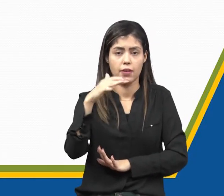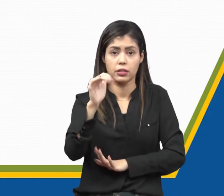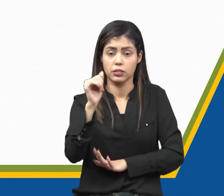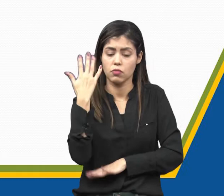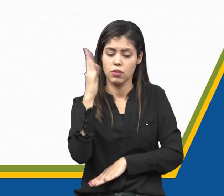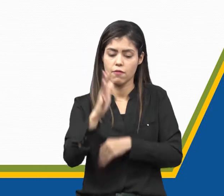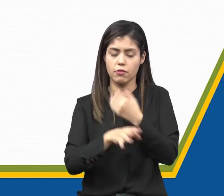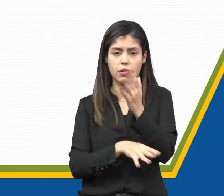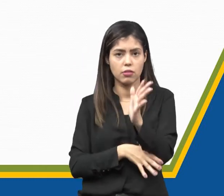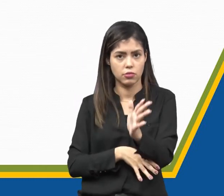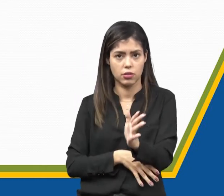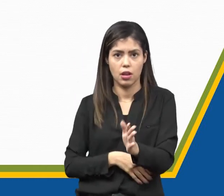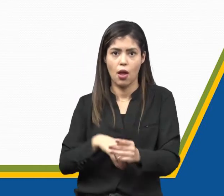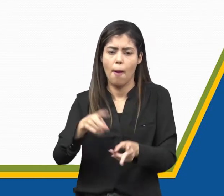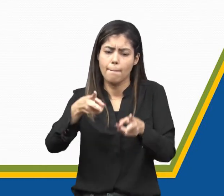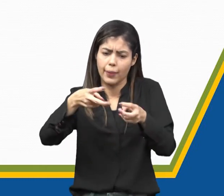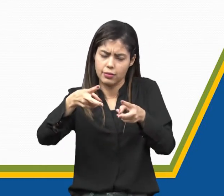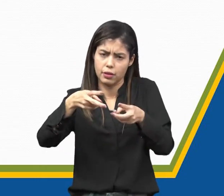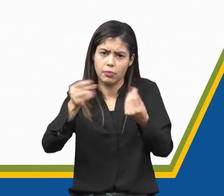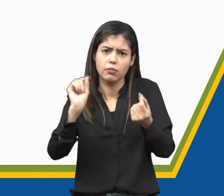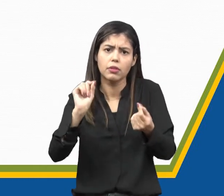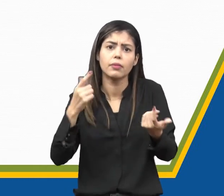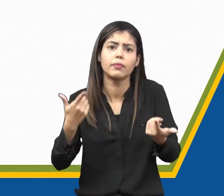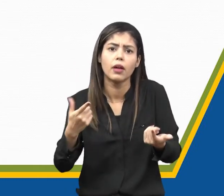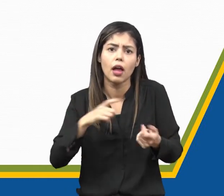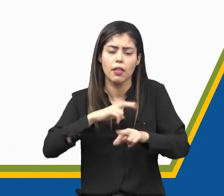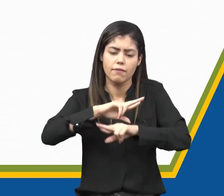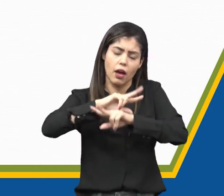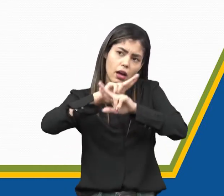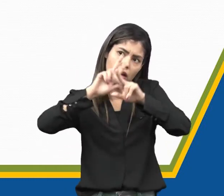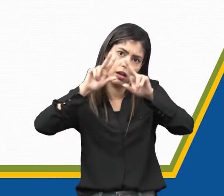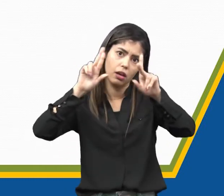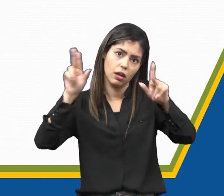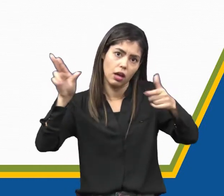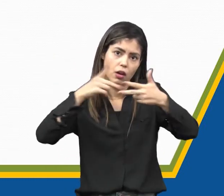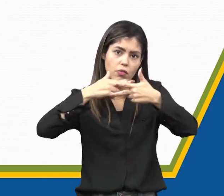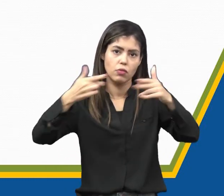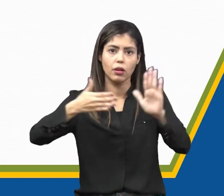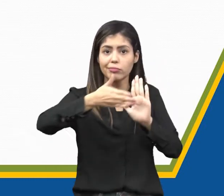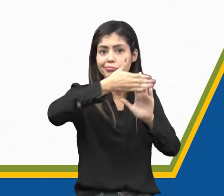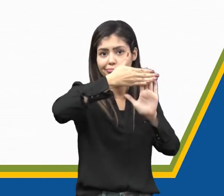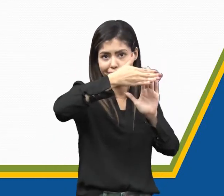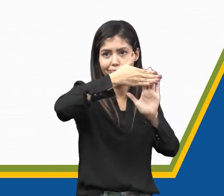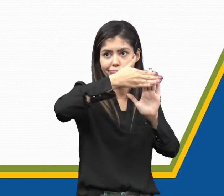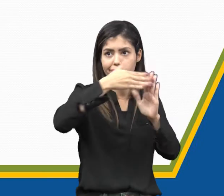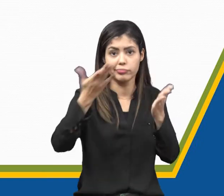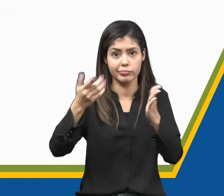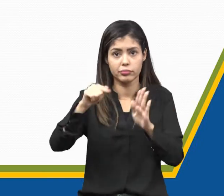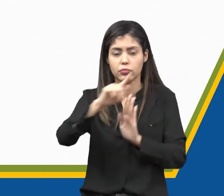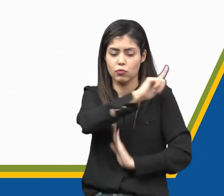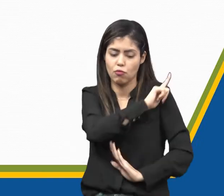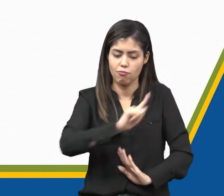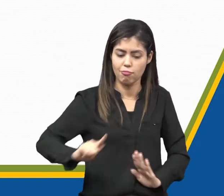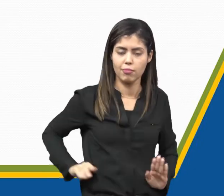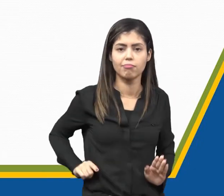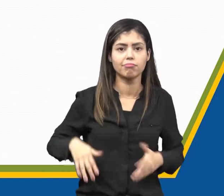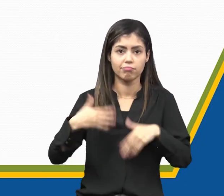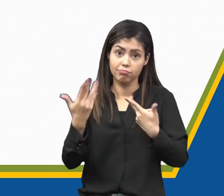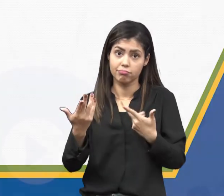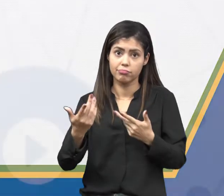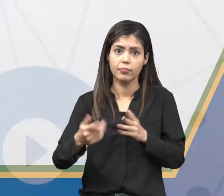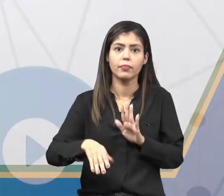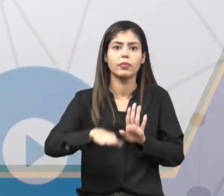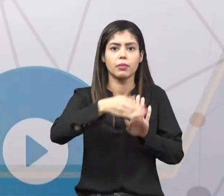das florestas. Então podemos perceber que existem diversos projetos e programas do governo federal, né, existem